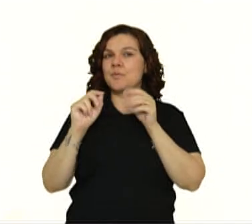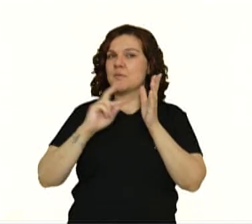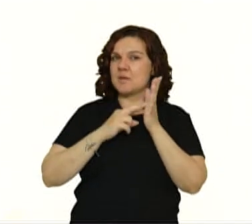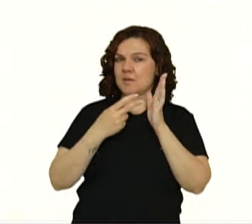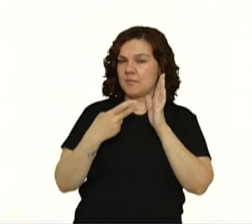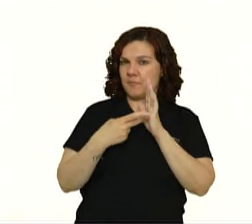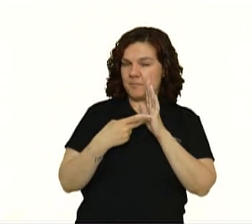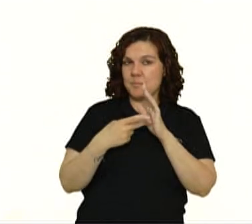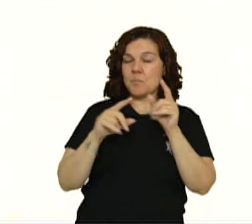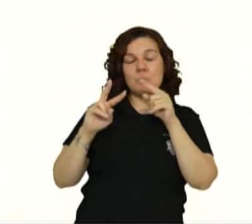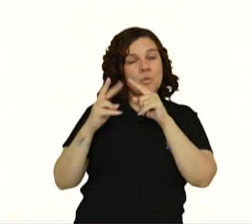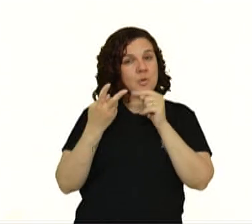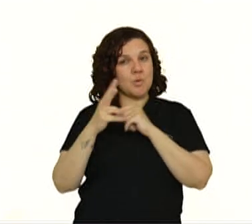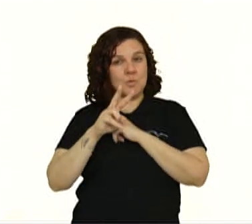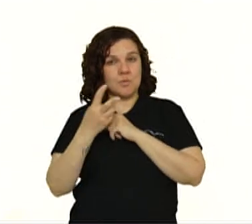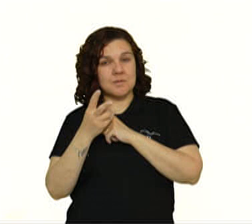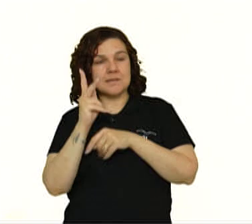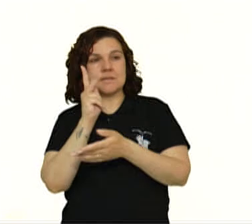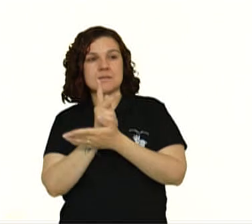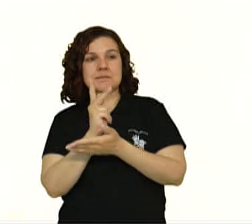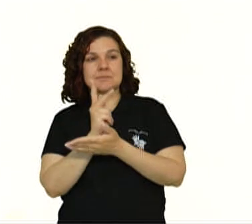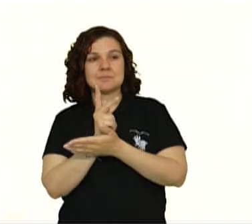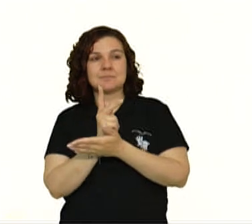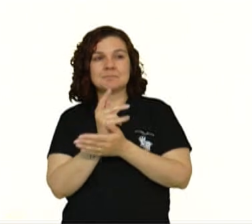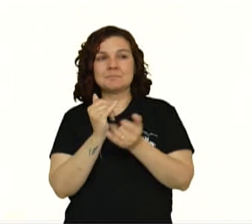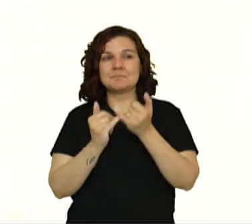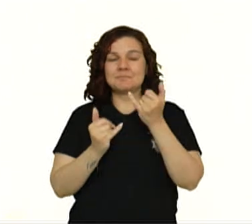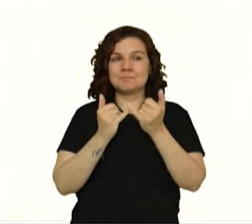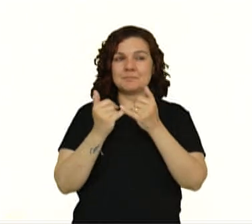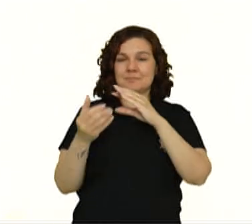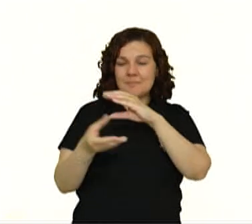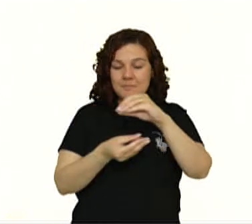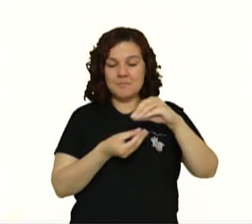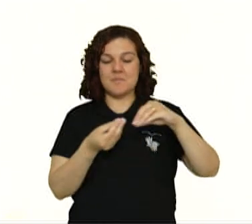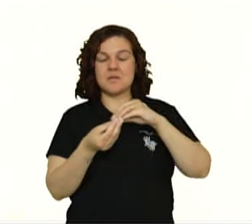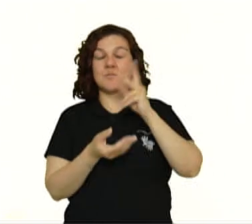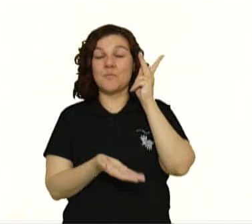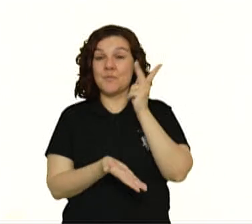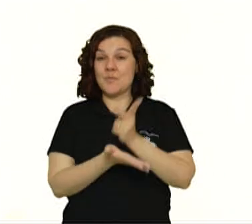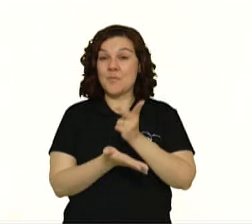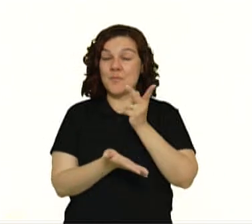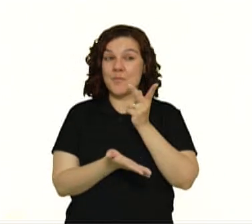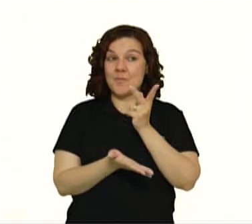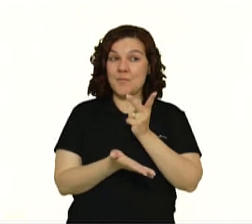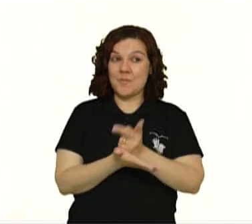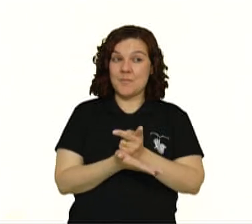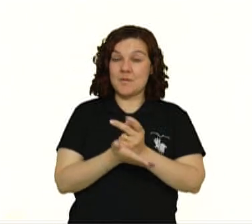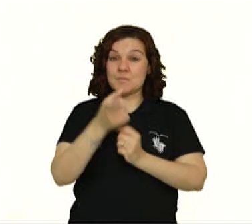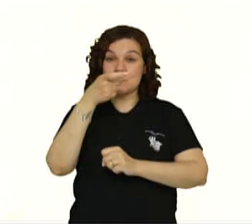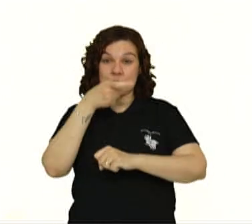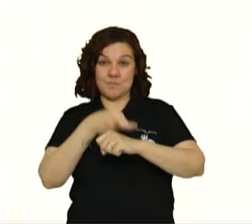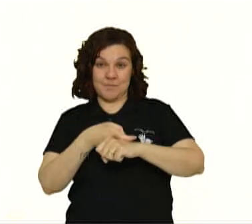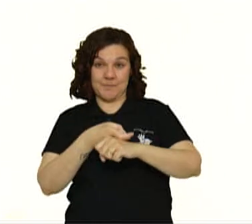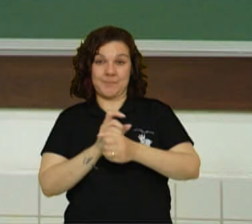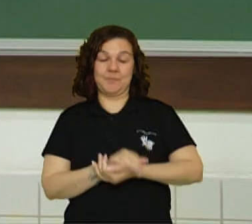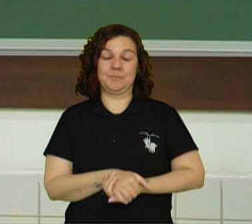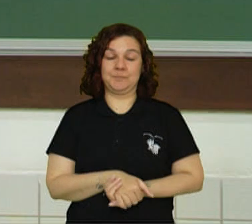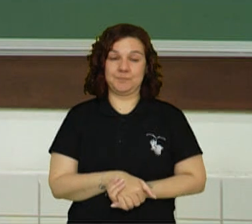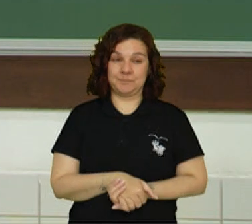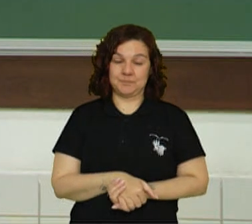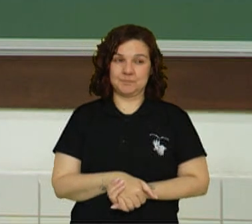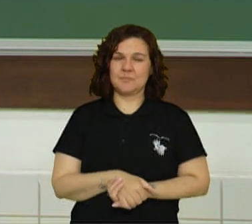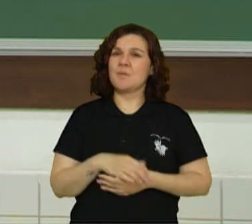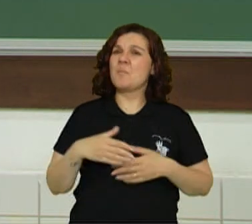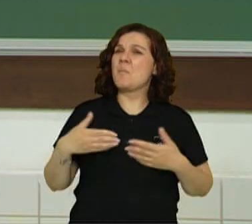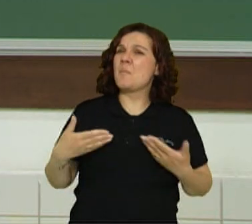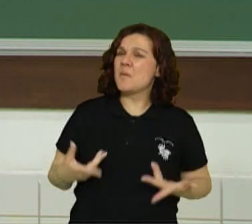e o polígono regular, eles estão envolvidos no mesmo sólido. Tá?